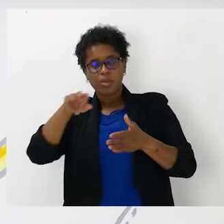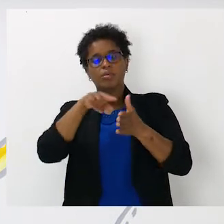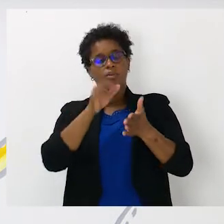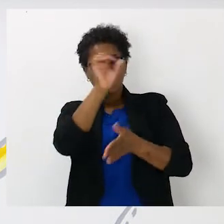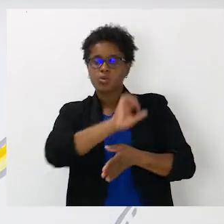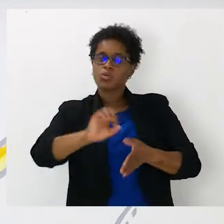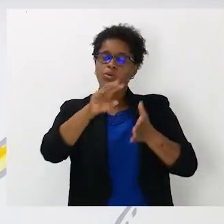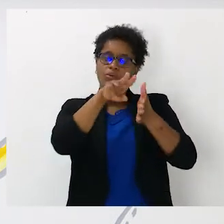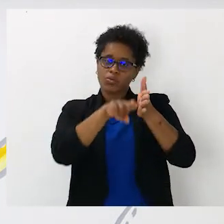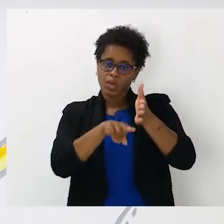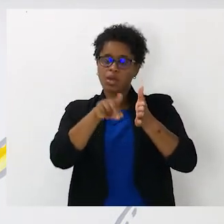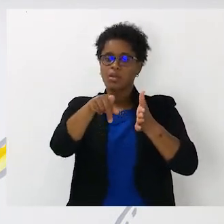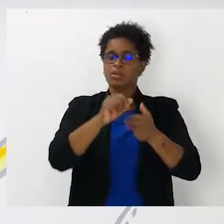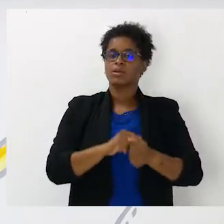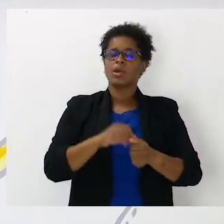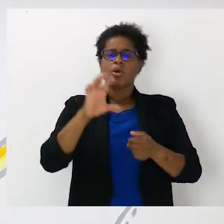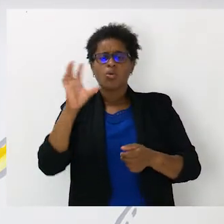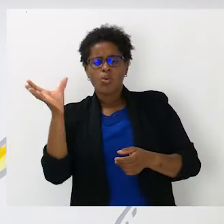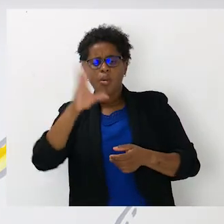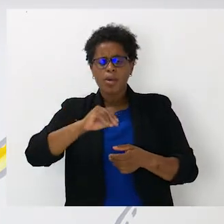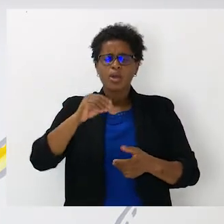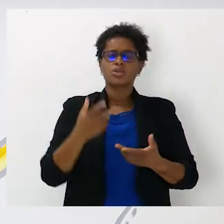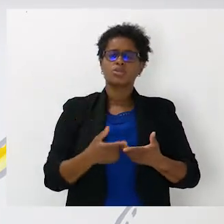funeral. Tá bem? Quanto mais